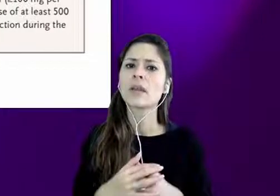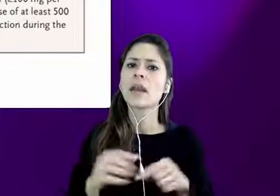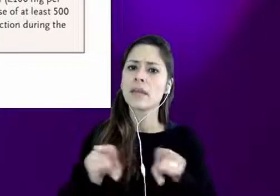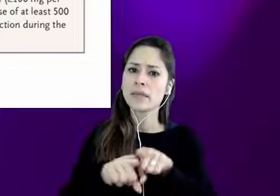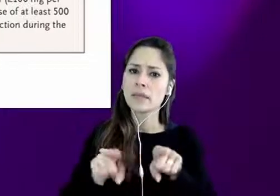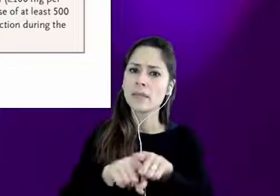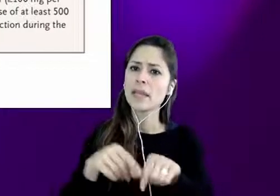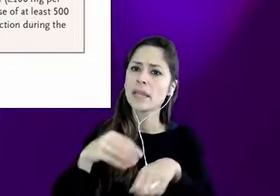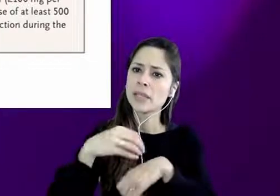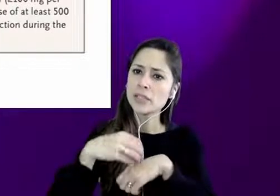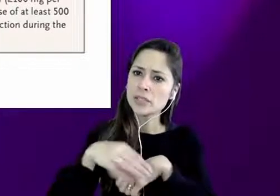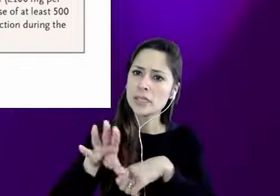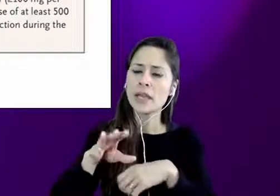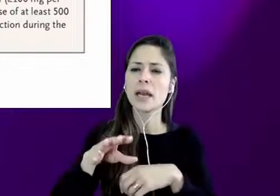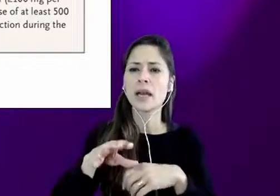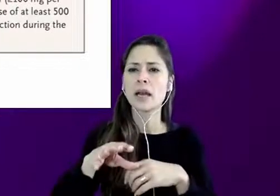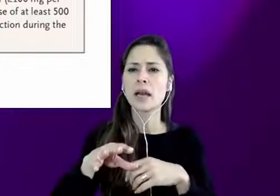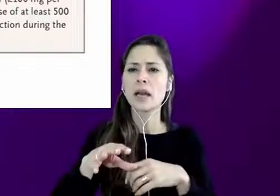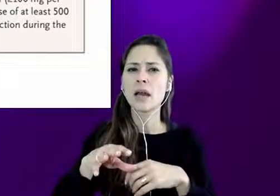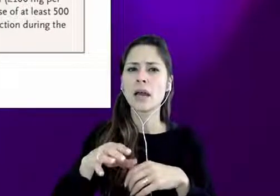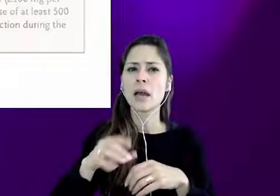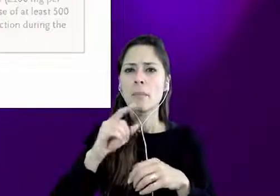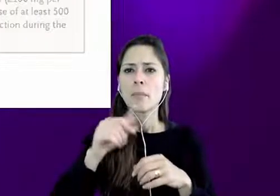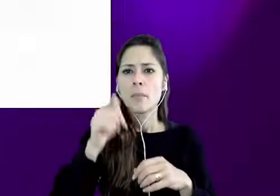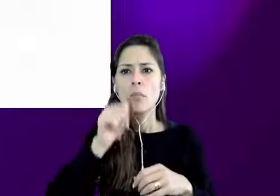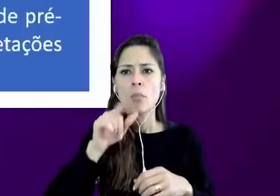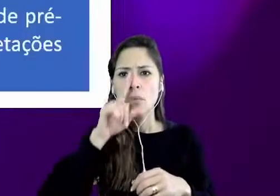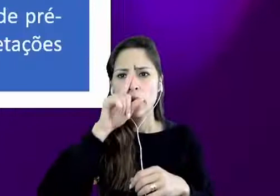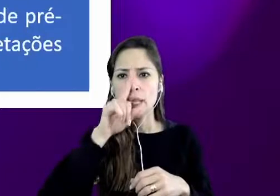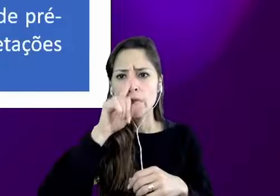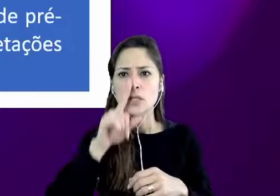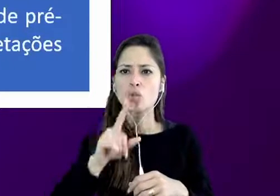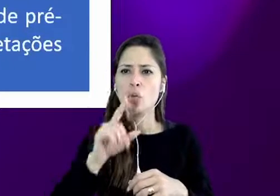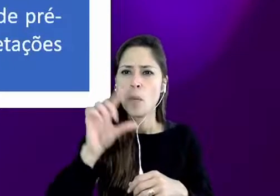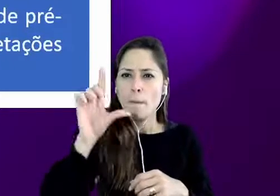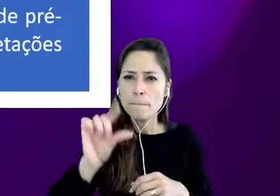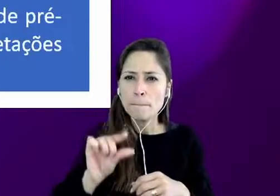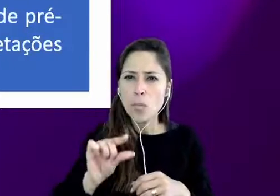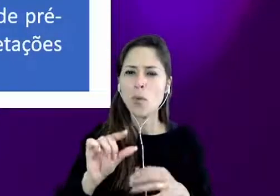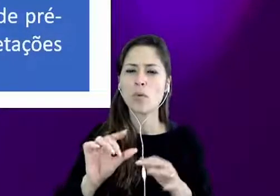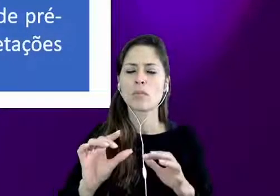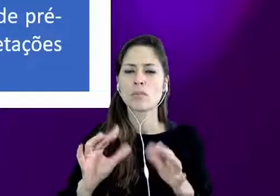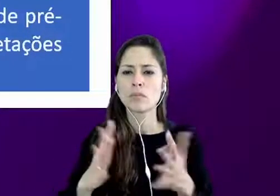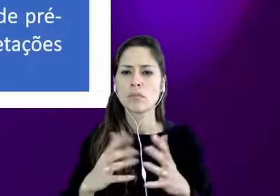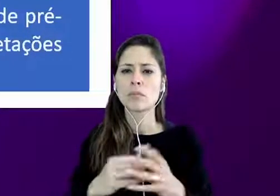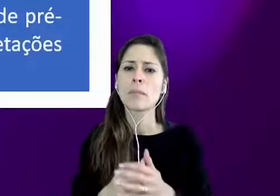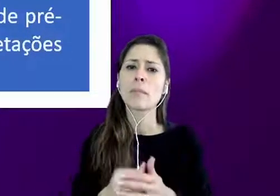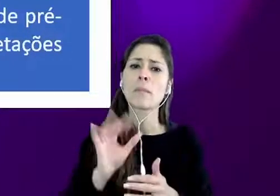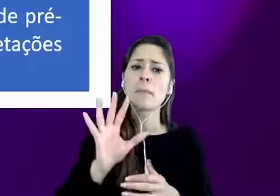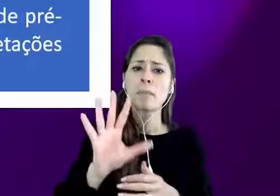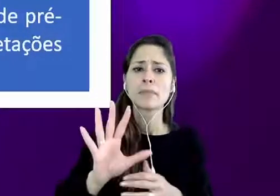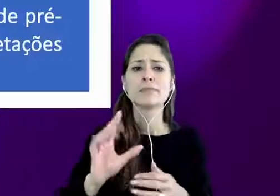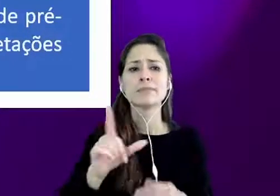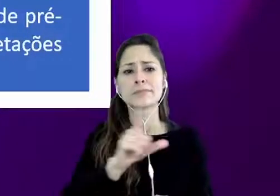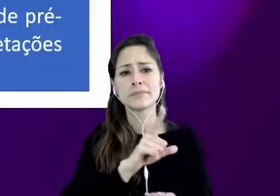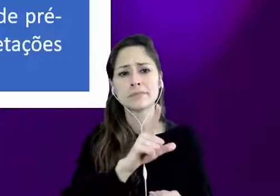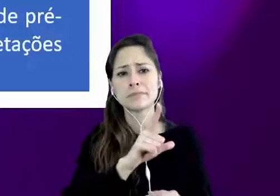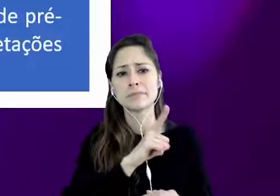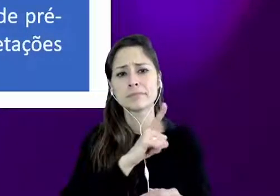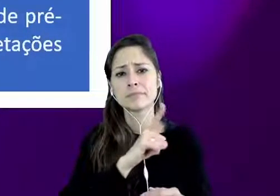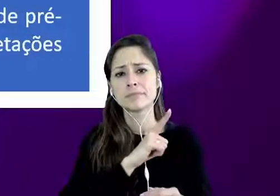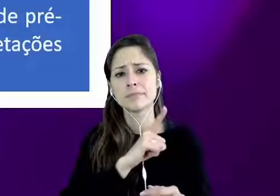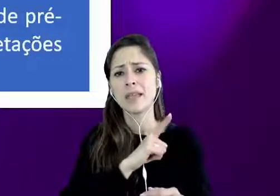planejado nas mulheres de baixo risco, em torno de 39 semanas. Mas, lamentavelmente, ainda